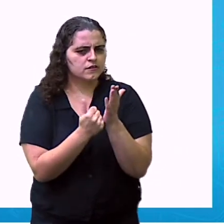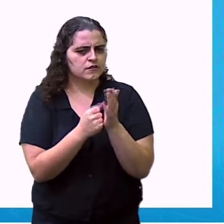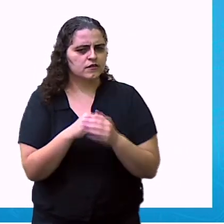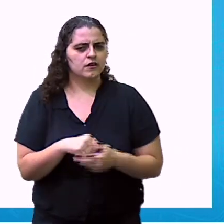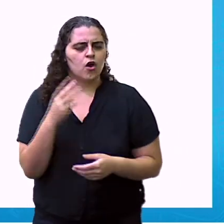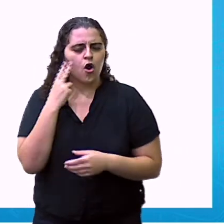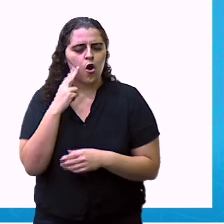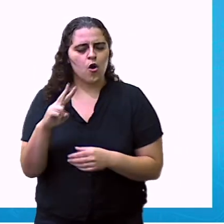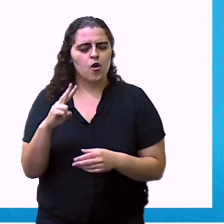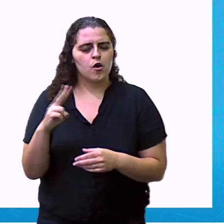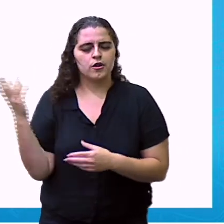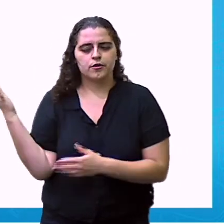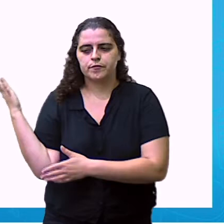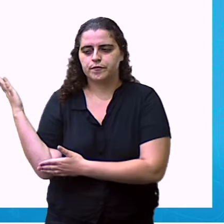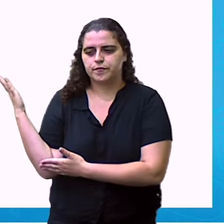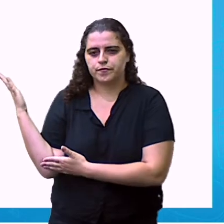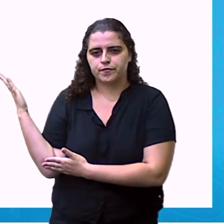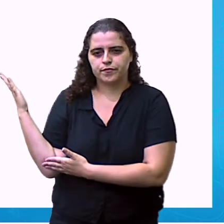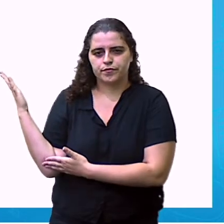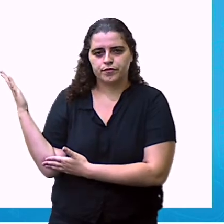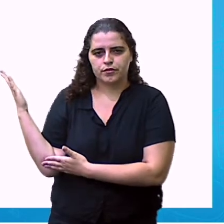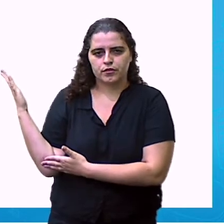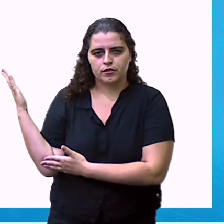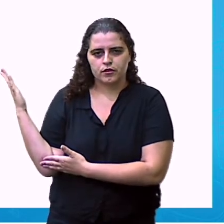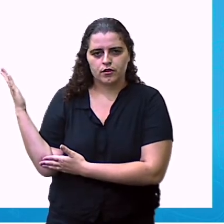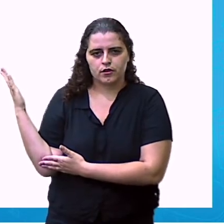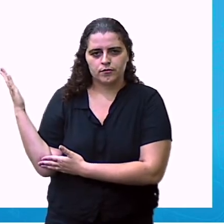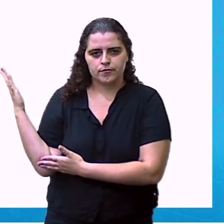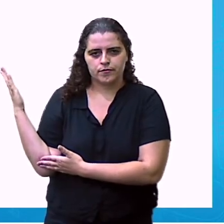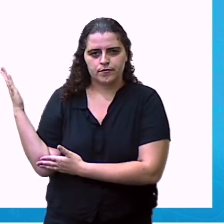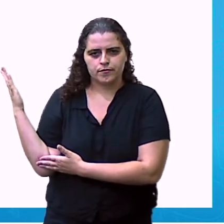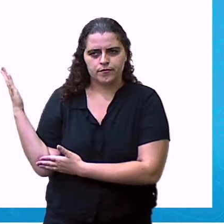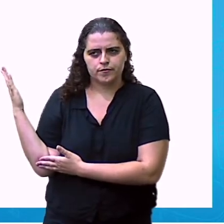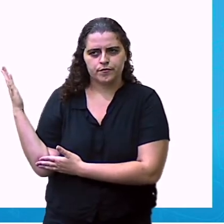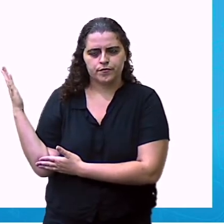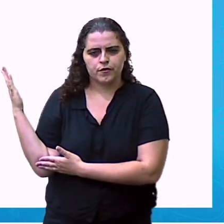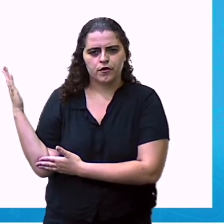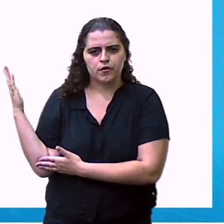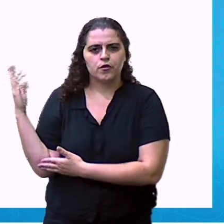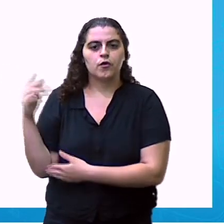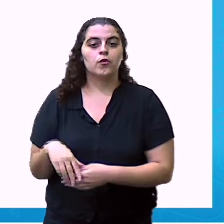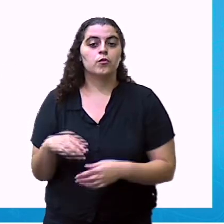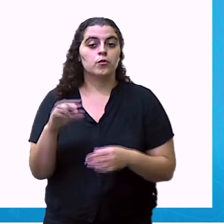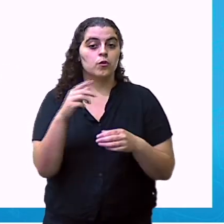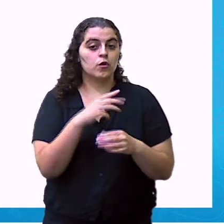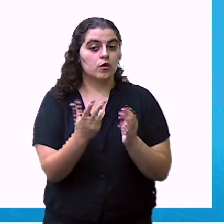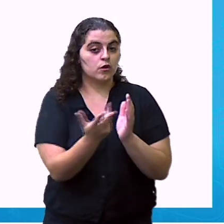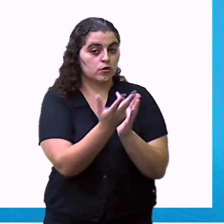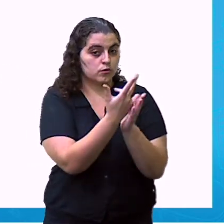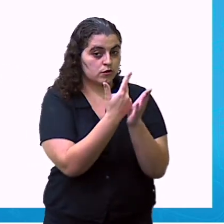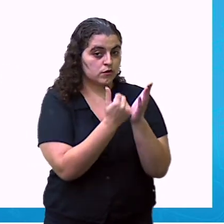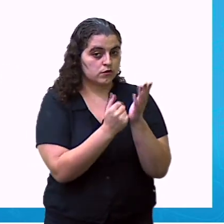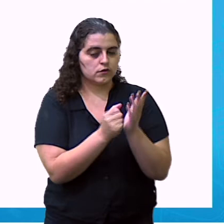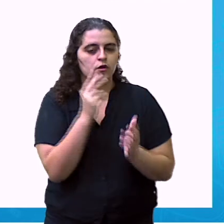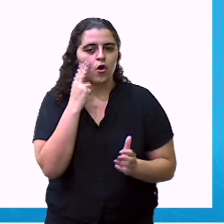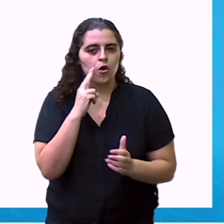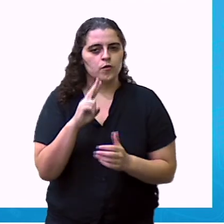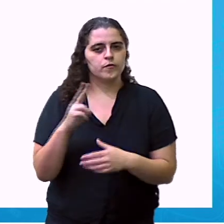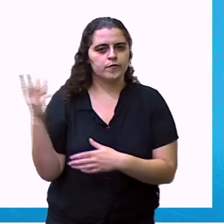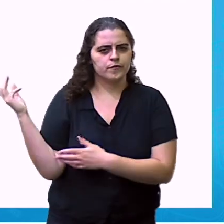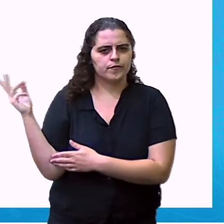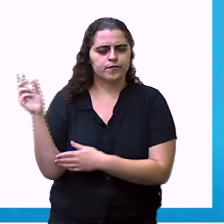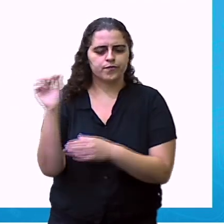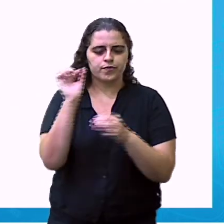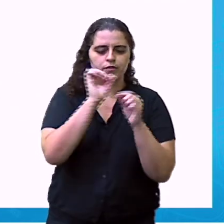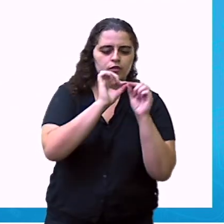a relação com a questão do número fracionário. Então, pegando o mesmo desenho da fração imprópria. Por quê? Lembra